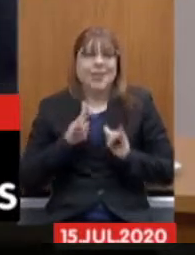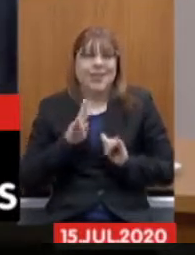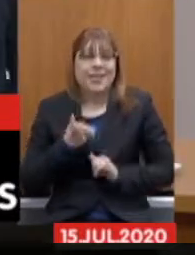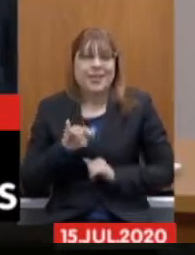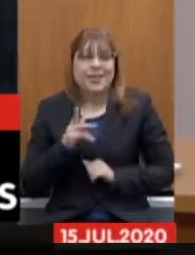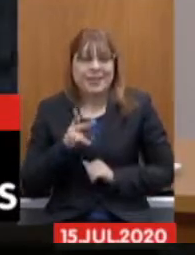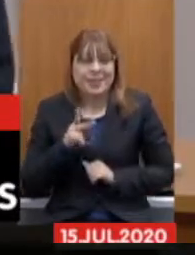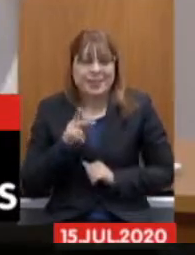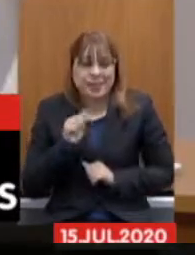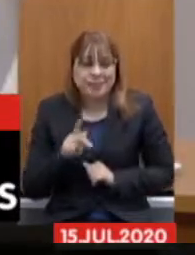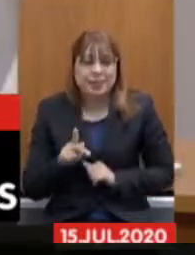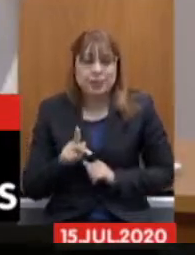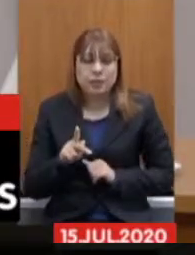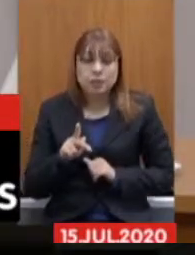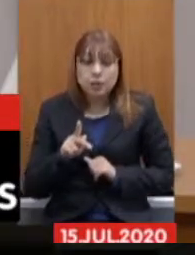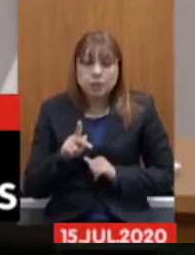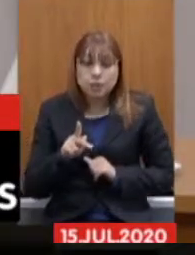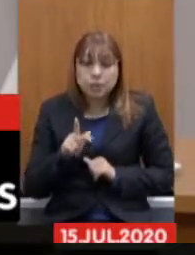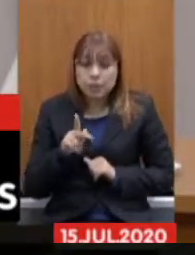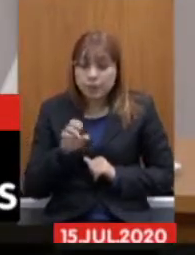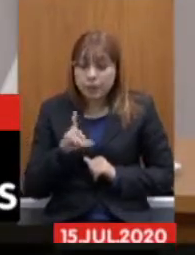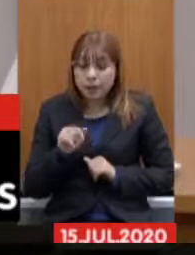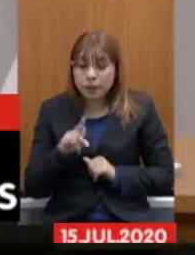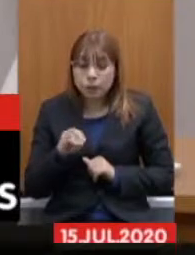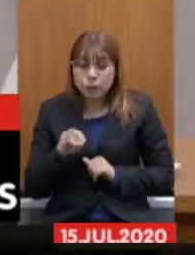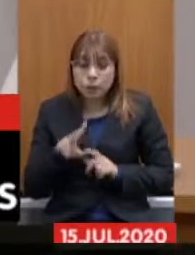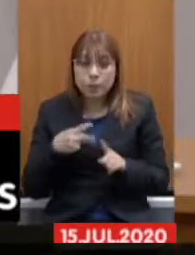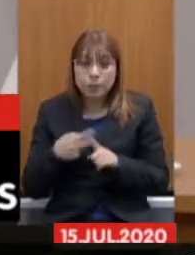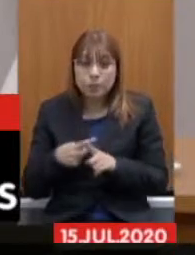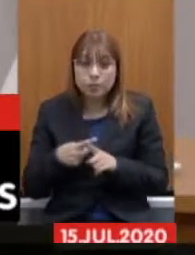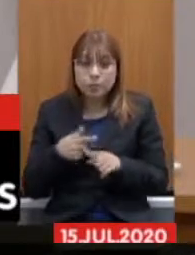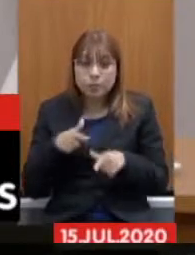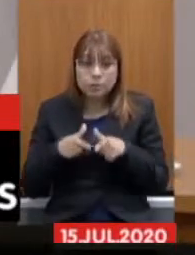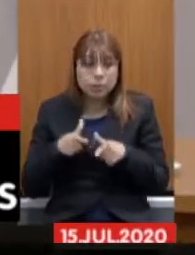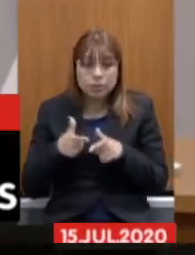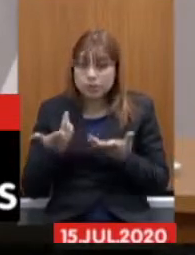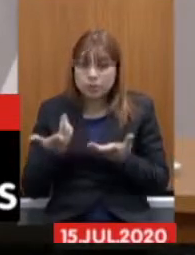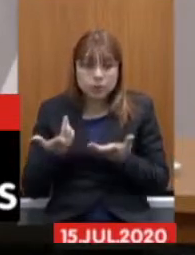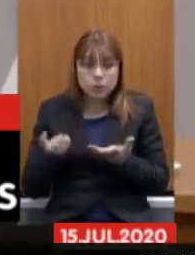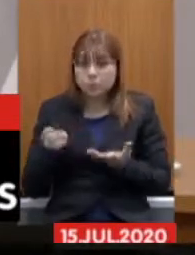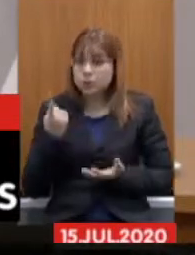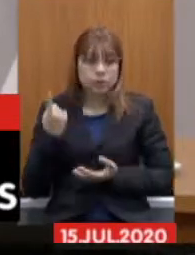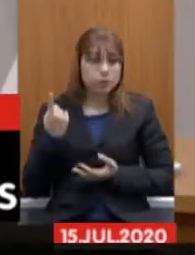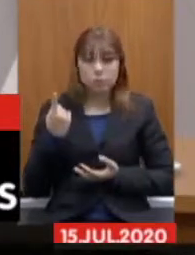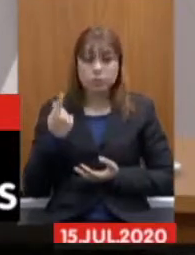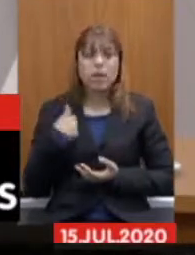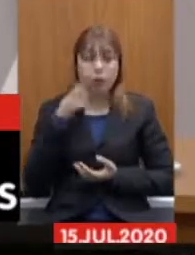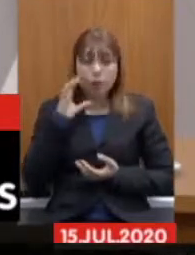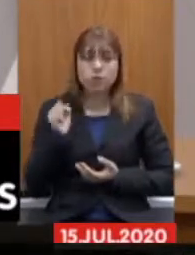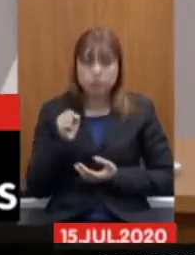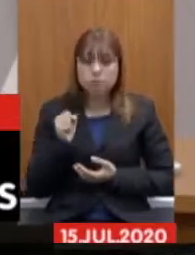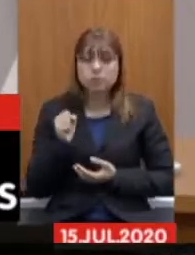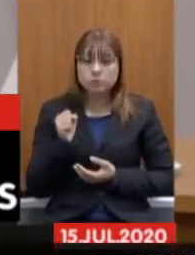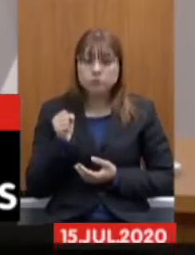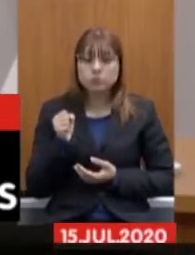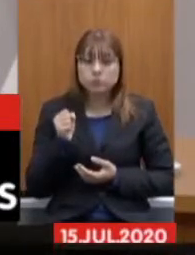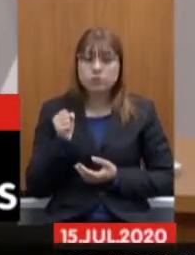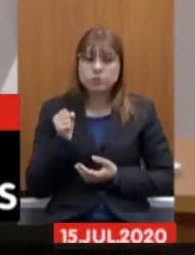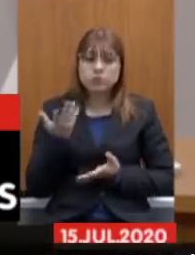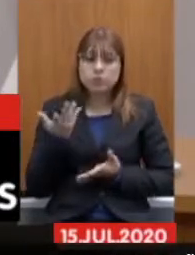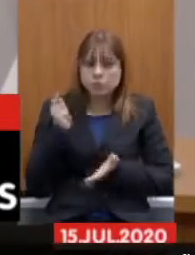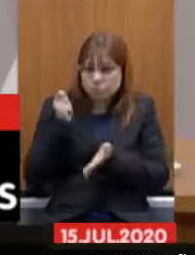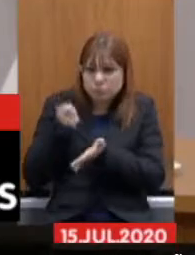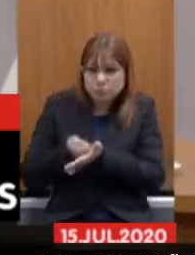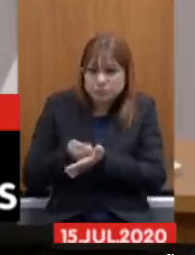por um pedágio que achamos surreal eu acho isso deem